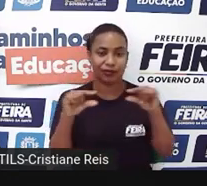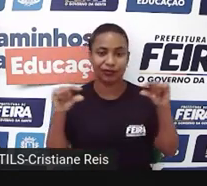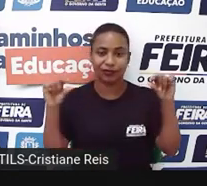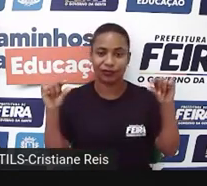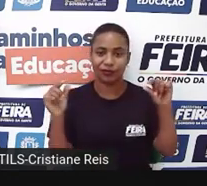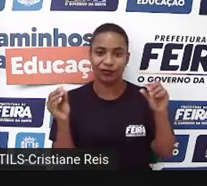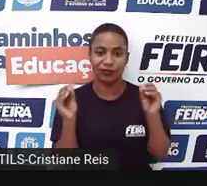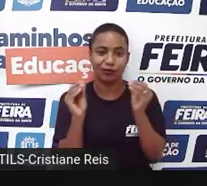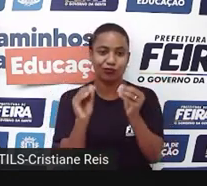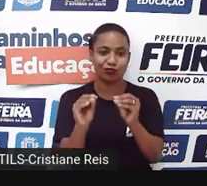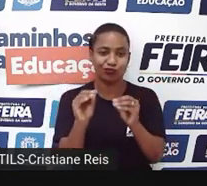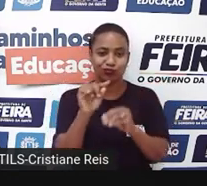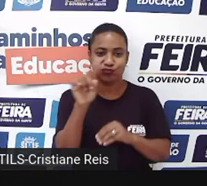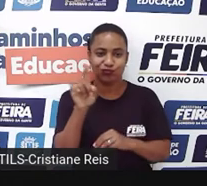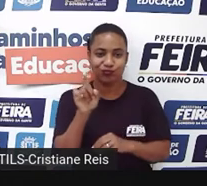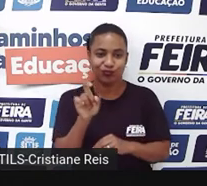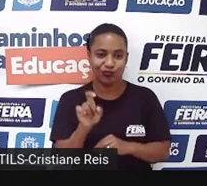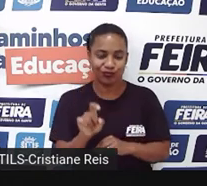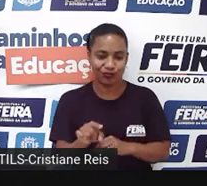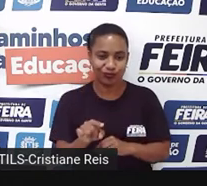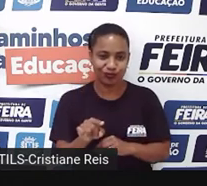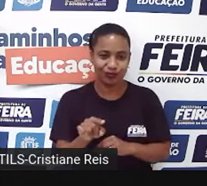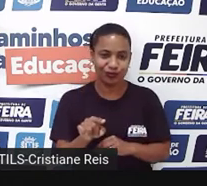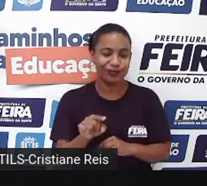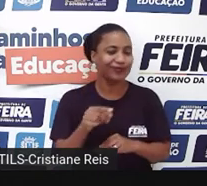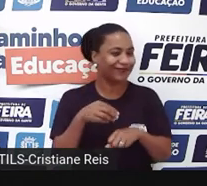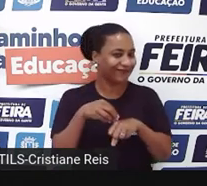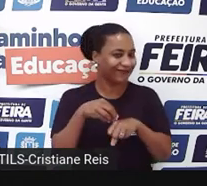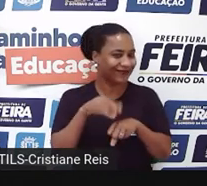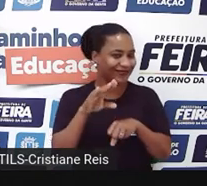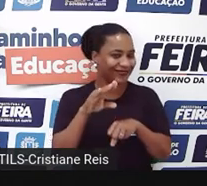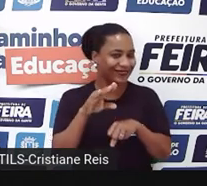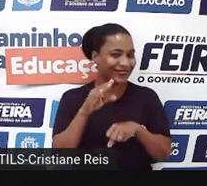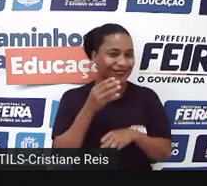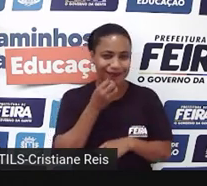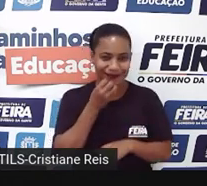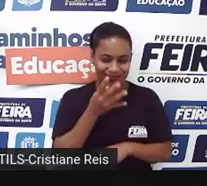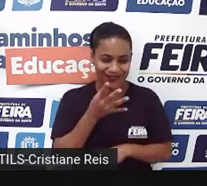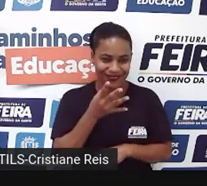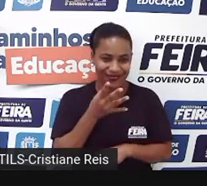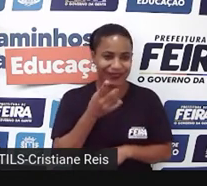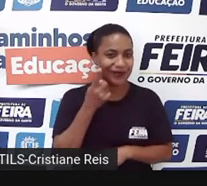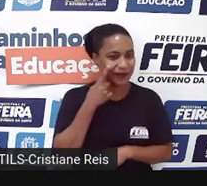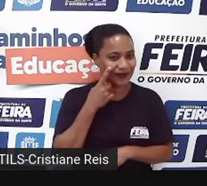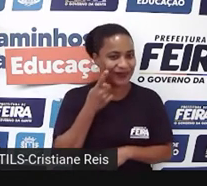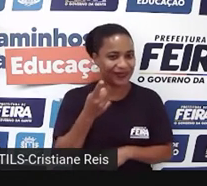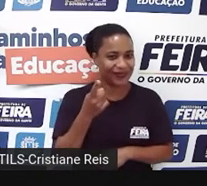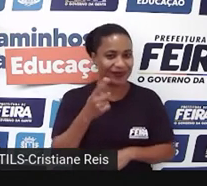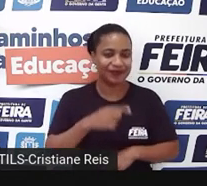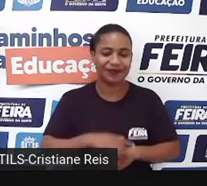põe o ponto de interrogação no final. Valeu a dica? Let's go! Vamos lá!